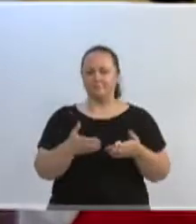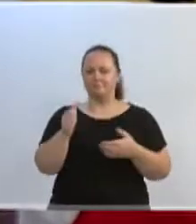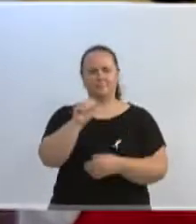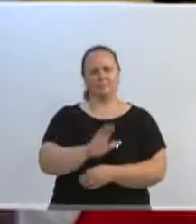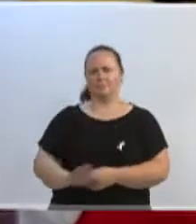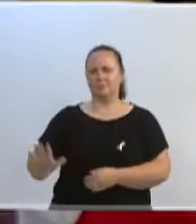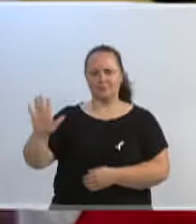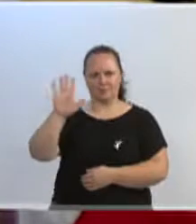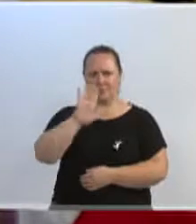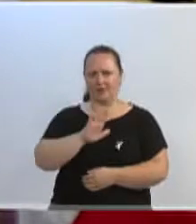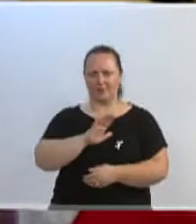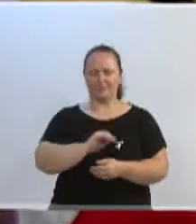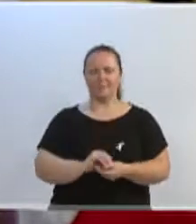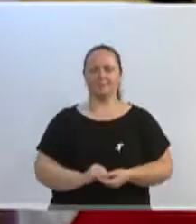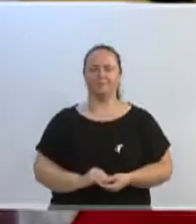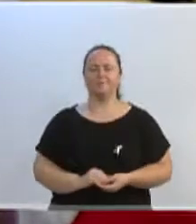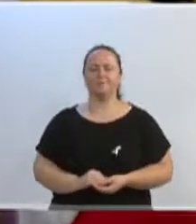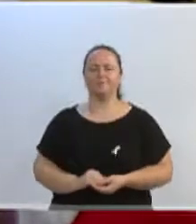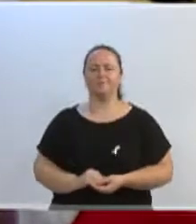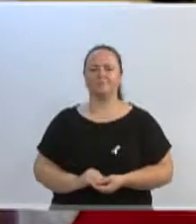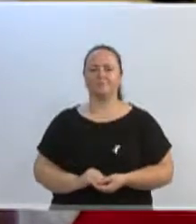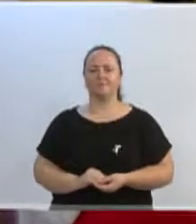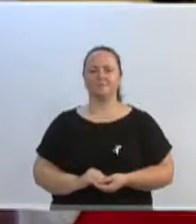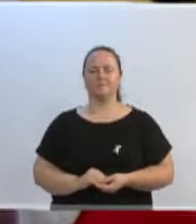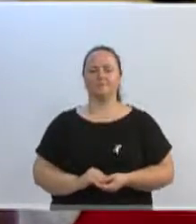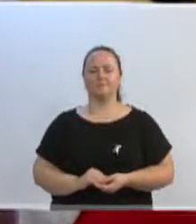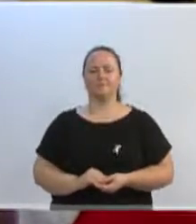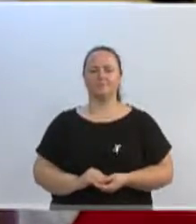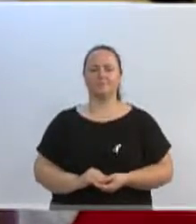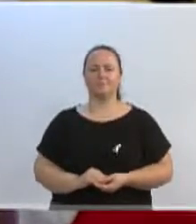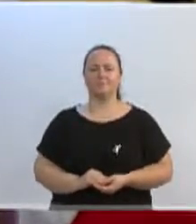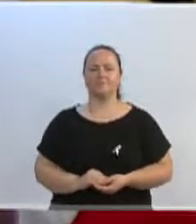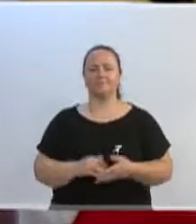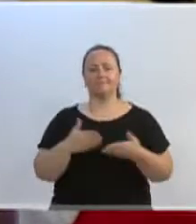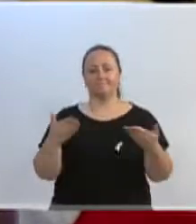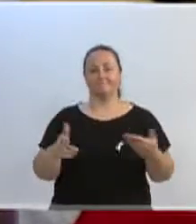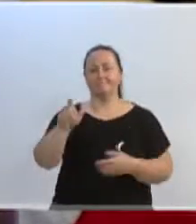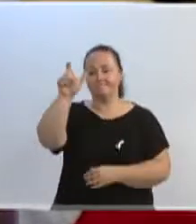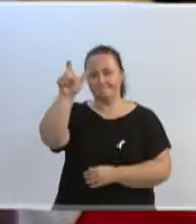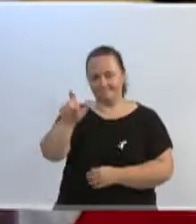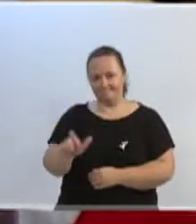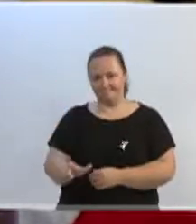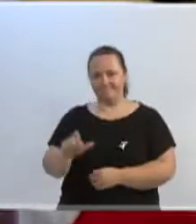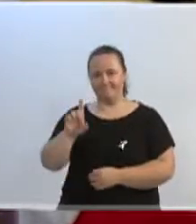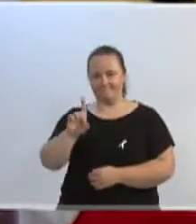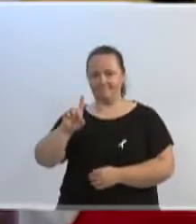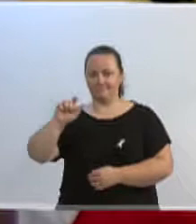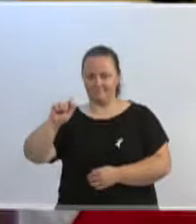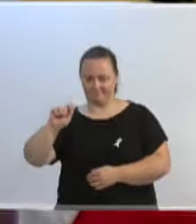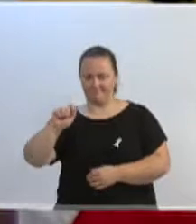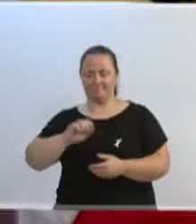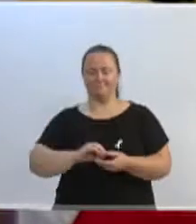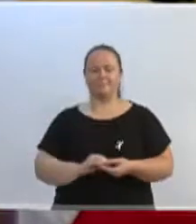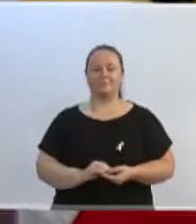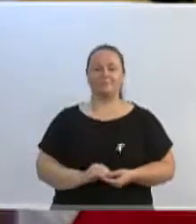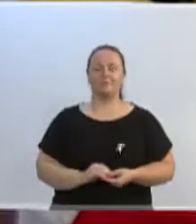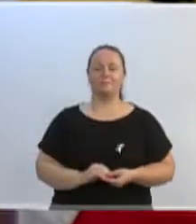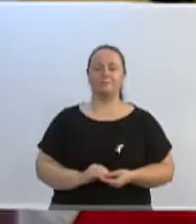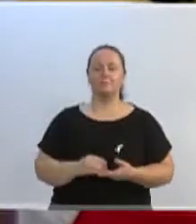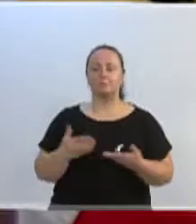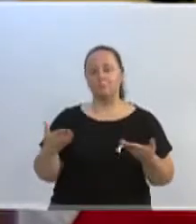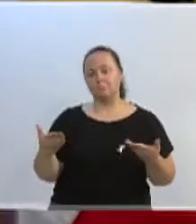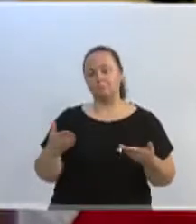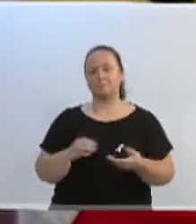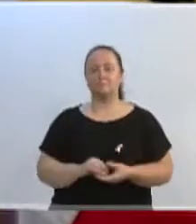todo. Em relação à questão do deficiente auditivo, hoje,